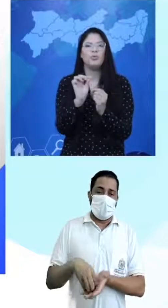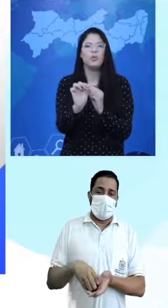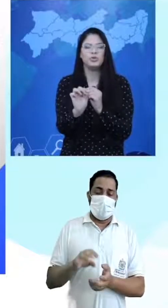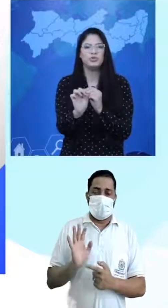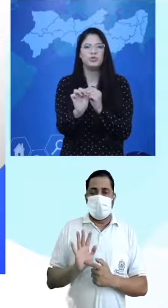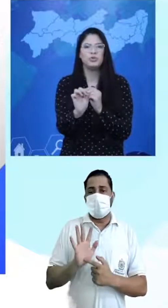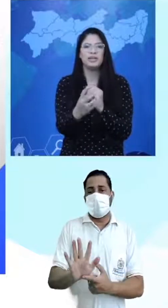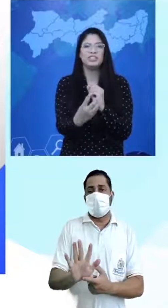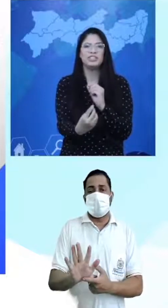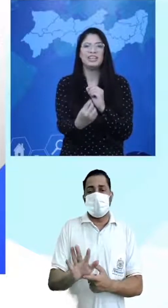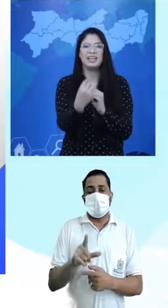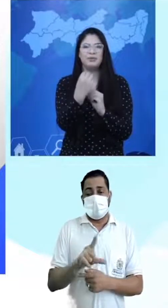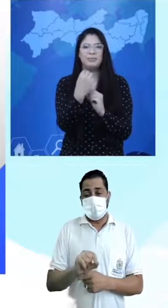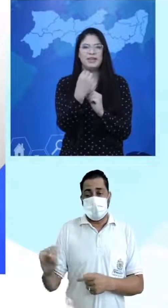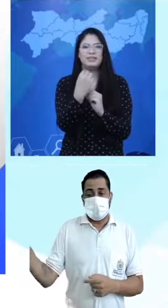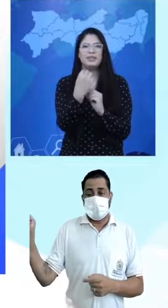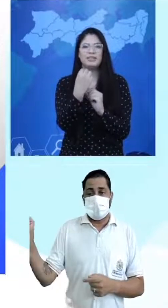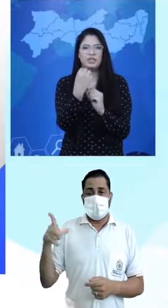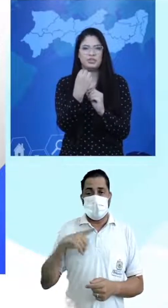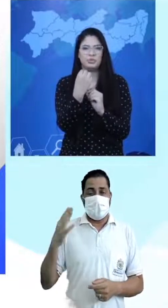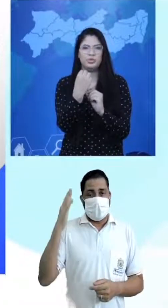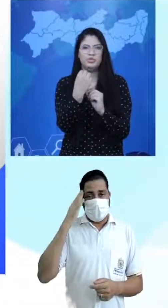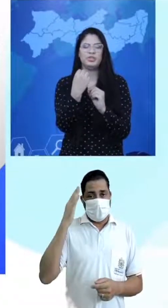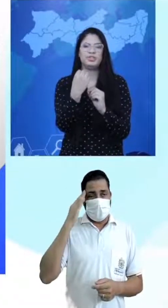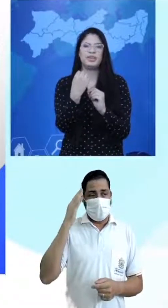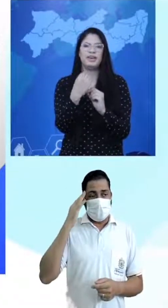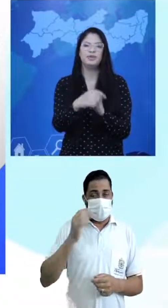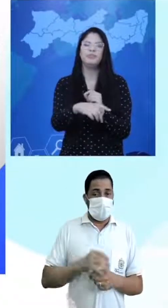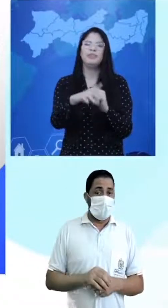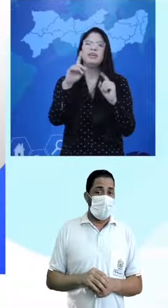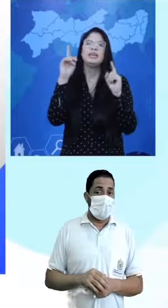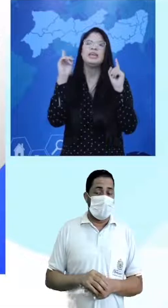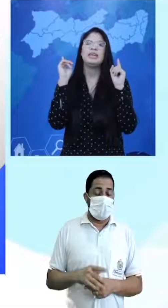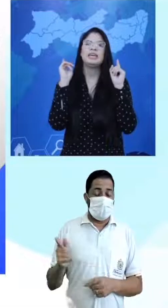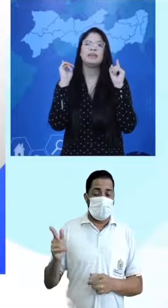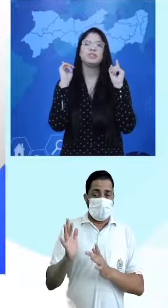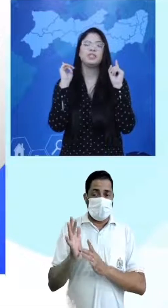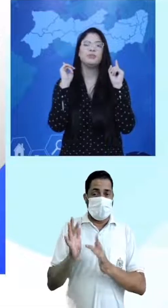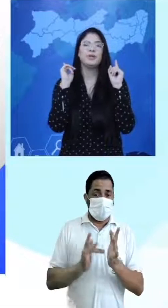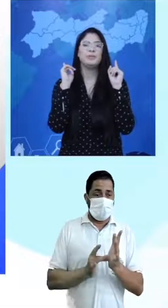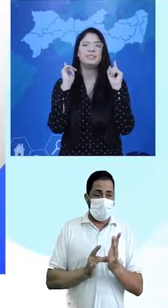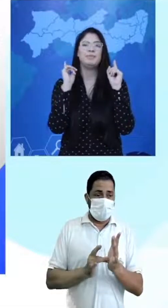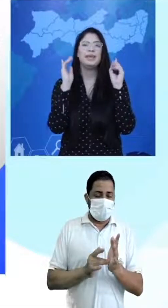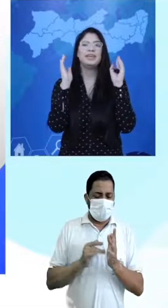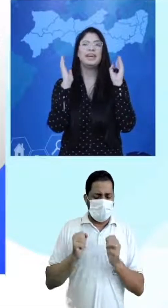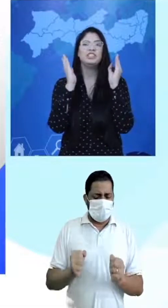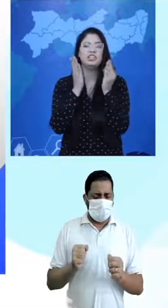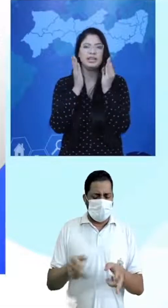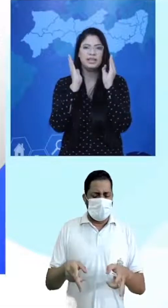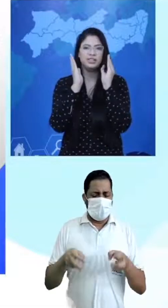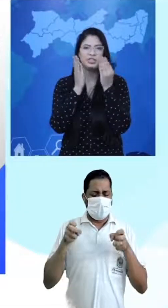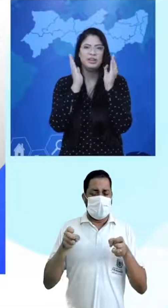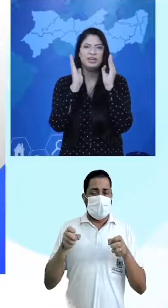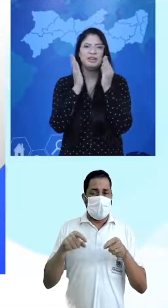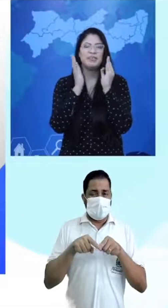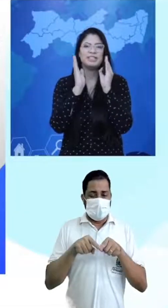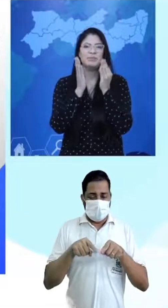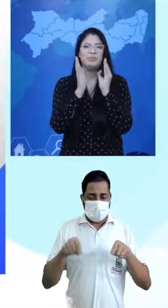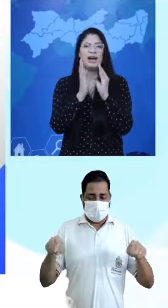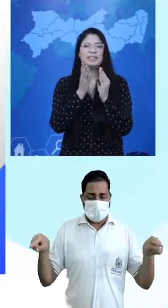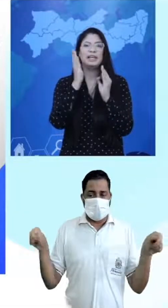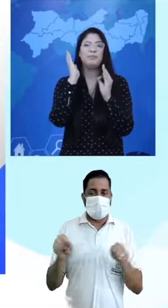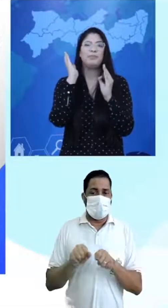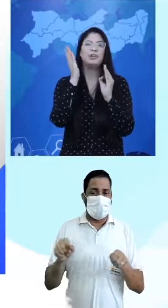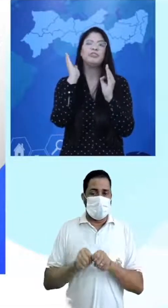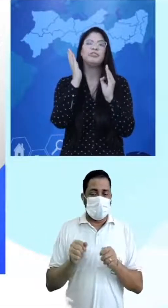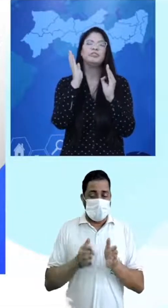que é o ponto de fuga, está na cabeça de Jesus, certo? E vocês podem perceber que as linhas que fazem